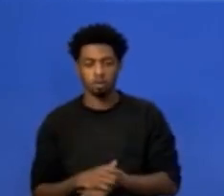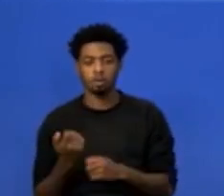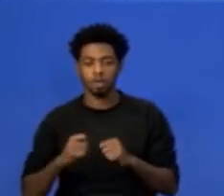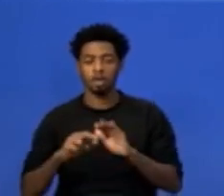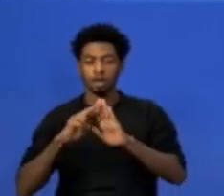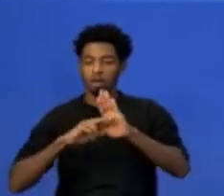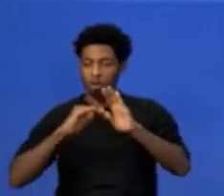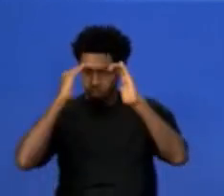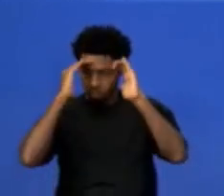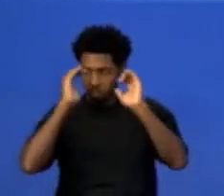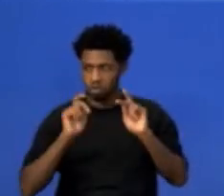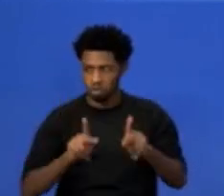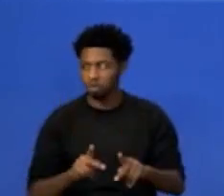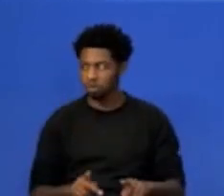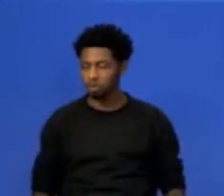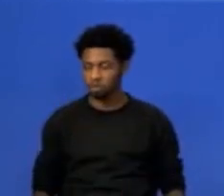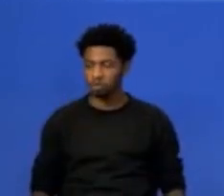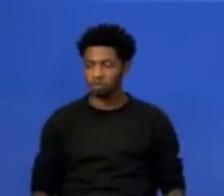seguido.